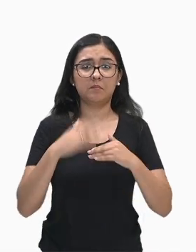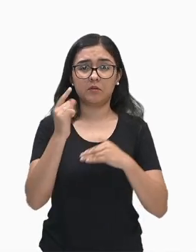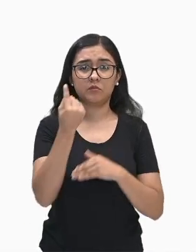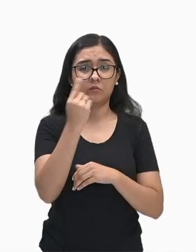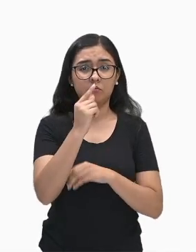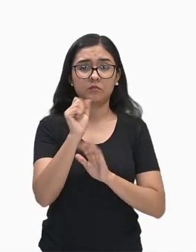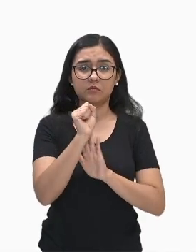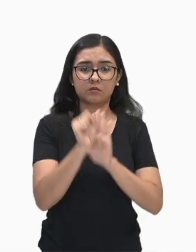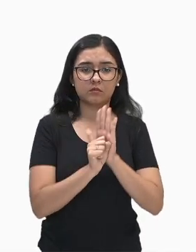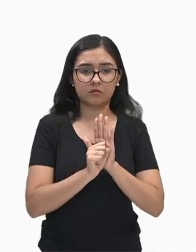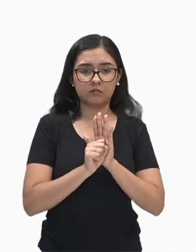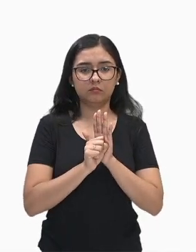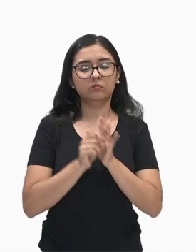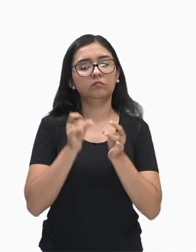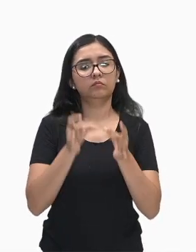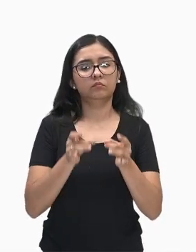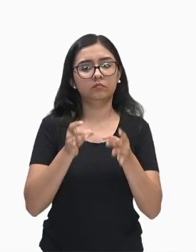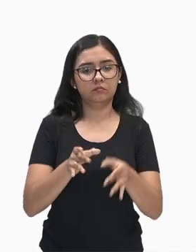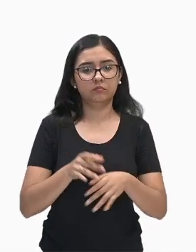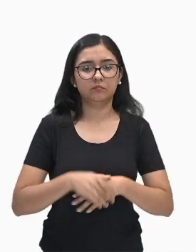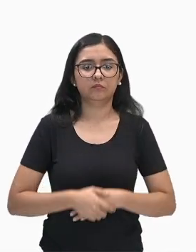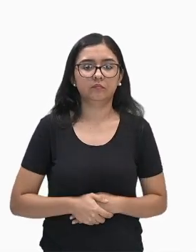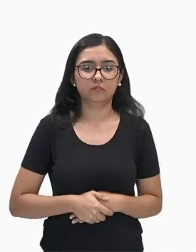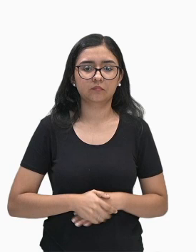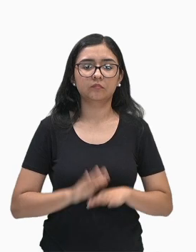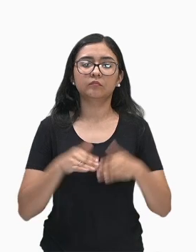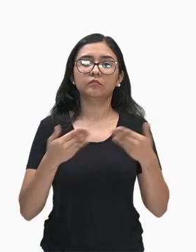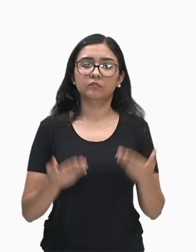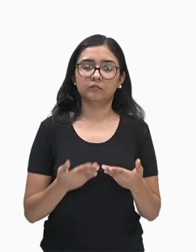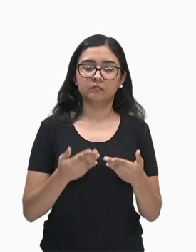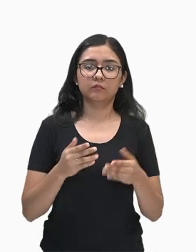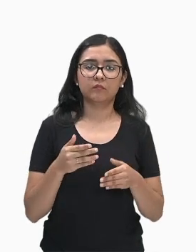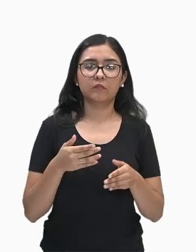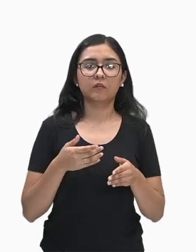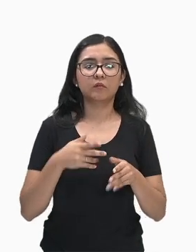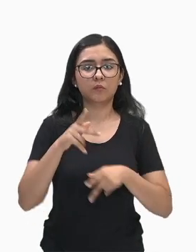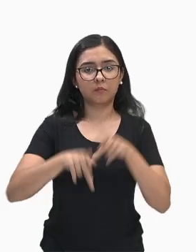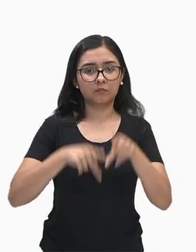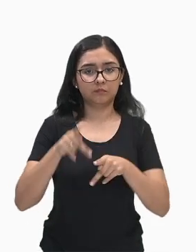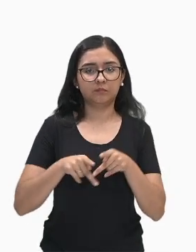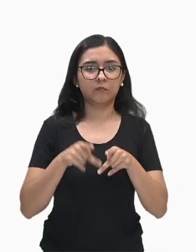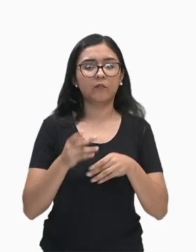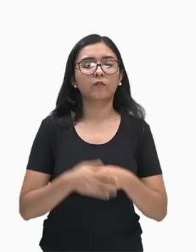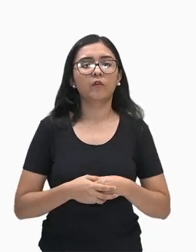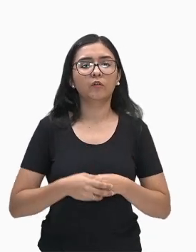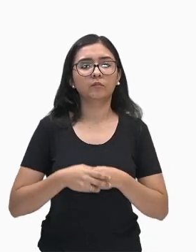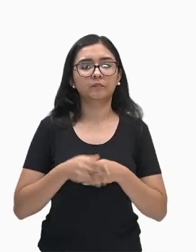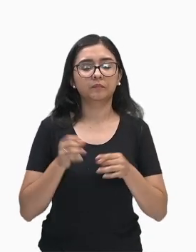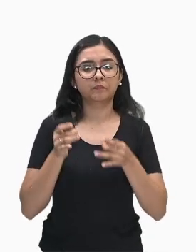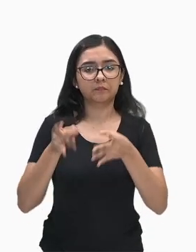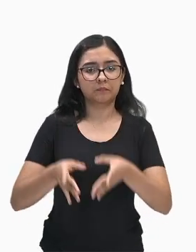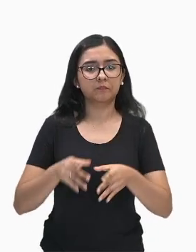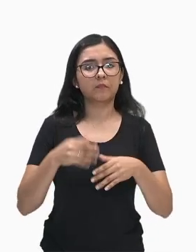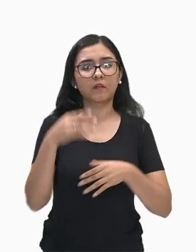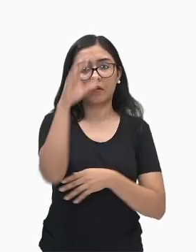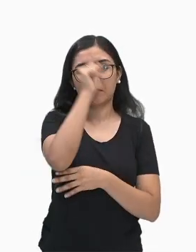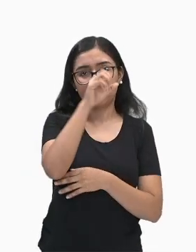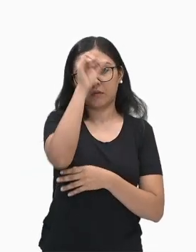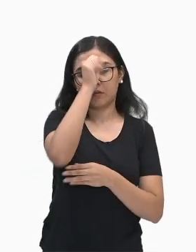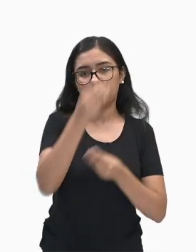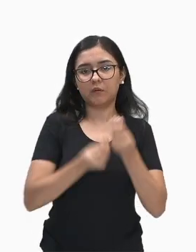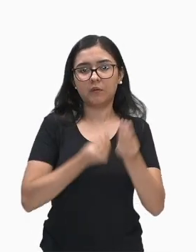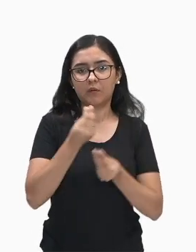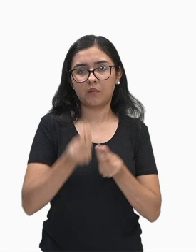externo. Os holandeses, expulsos do Brasil no século XVIII, aprenderam o manuseio do cultivo e